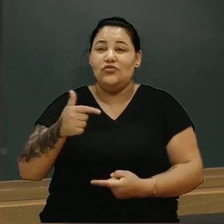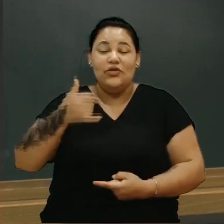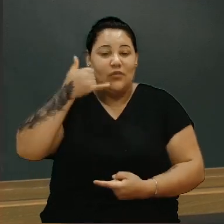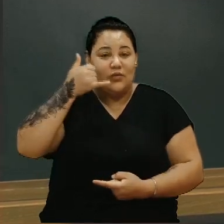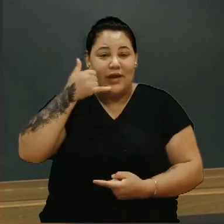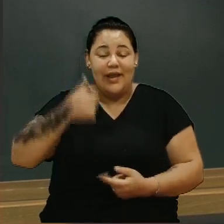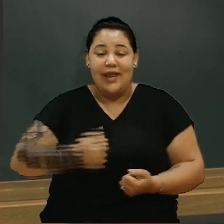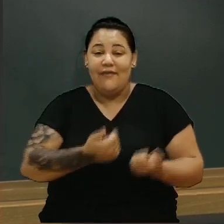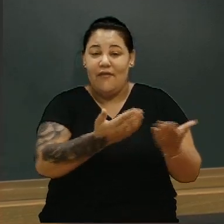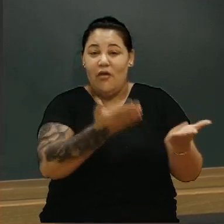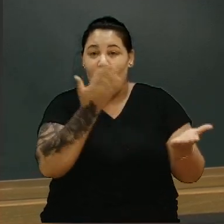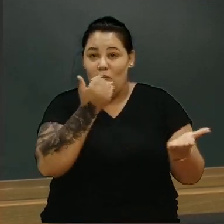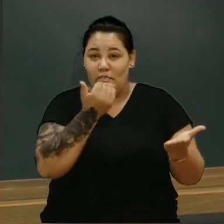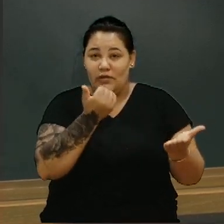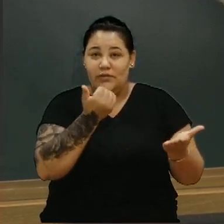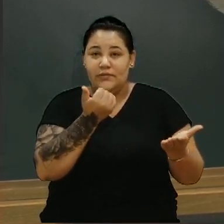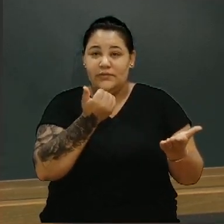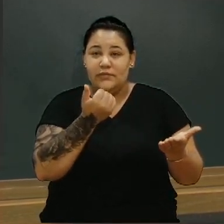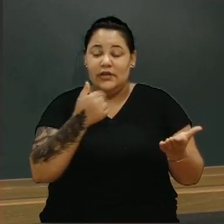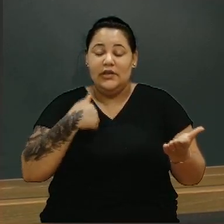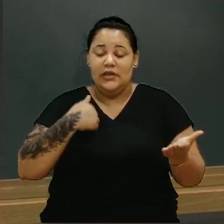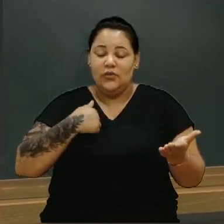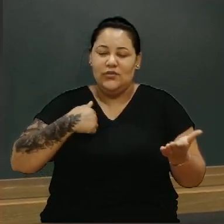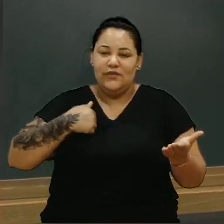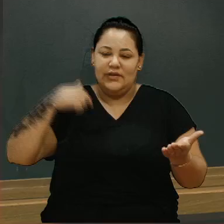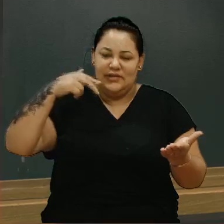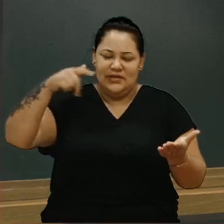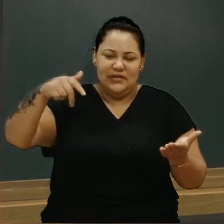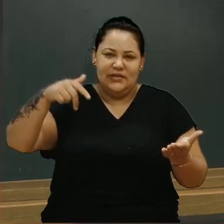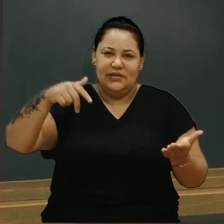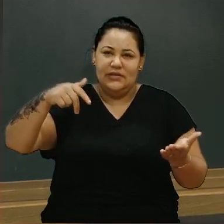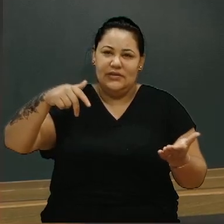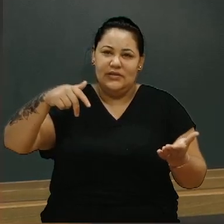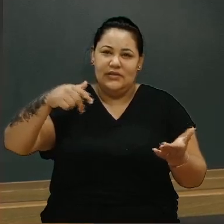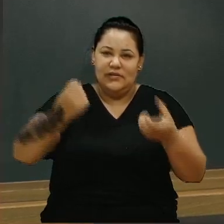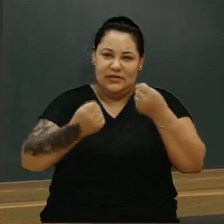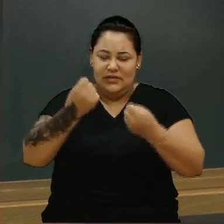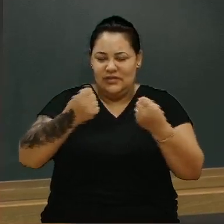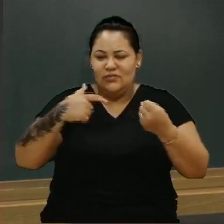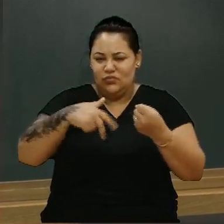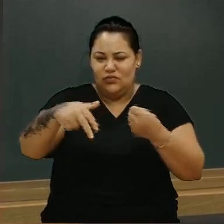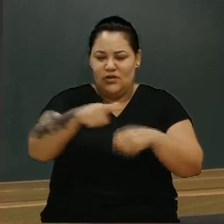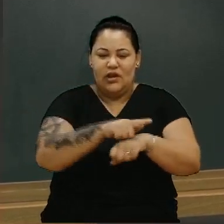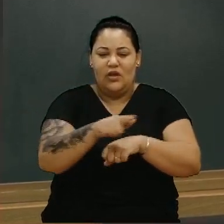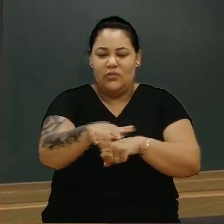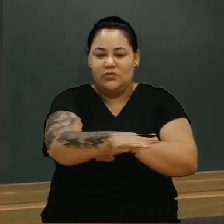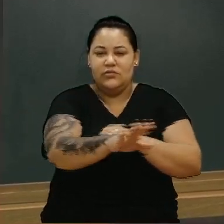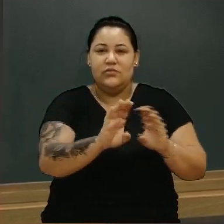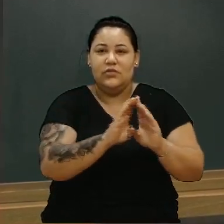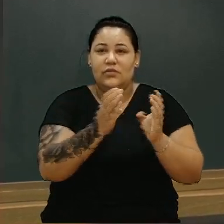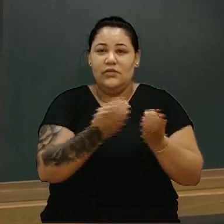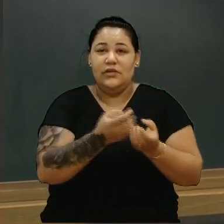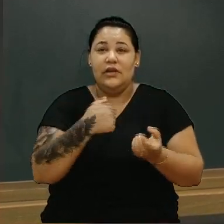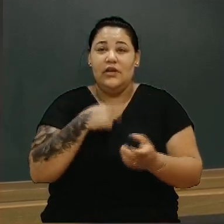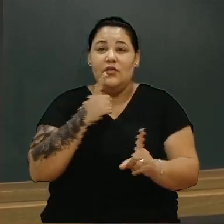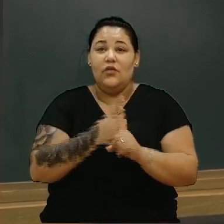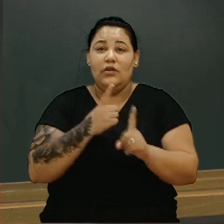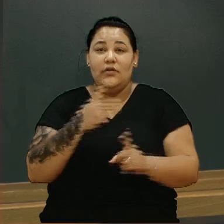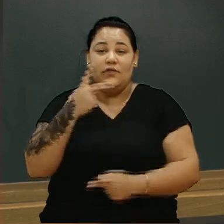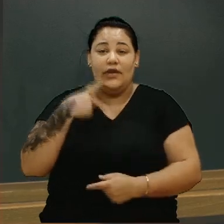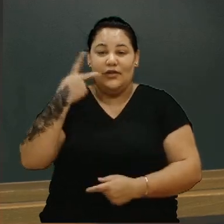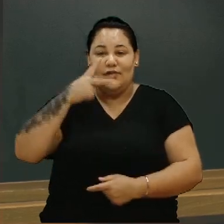alimento e uma oportunidade eu estava descendo para a comunidade que meu pai mora, que meus avós moram, encontrei o vereador Velocino